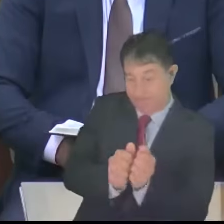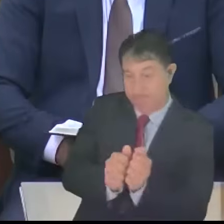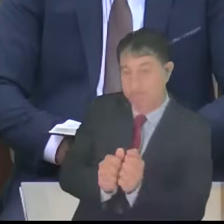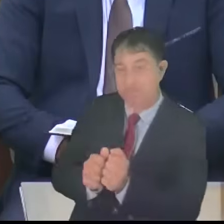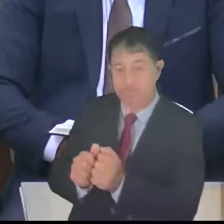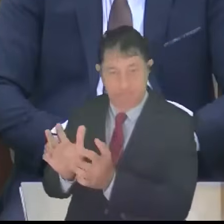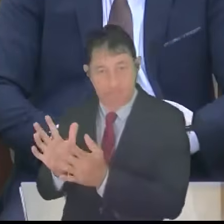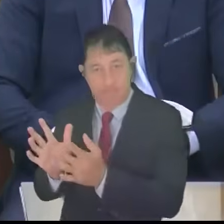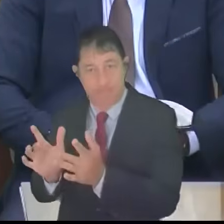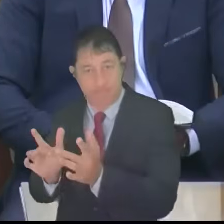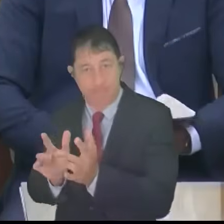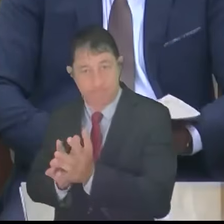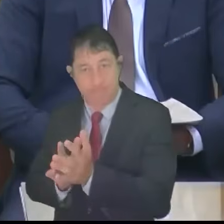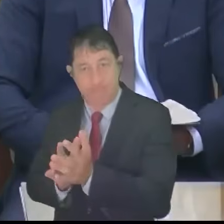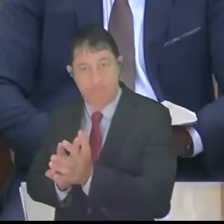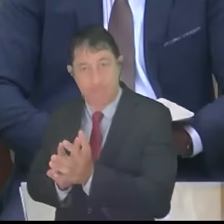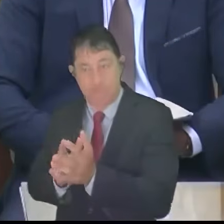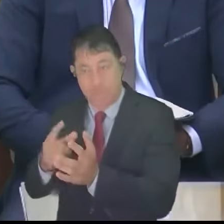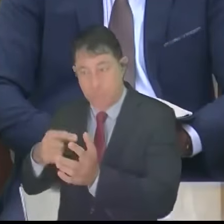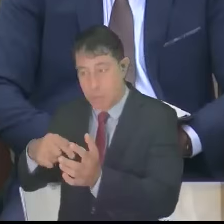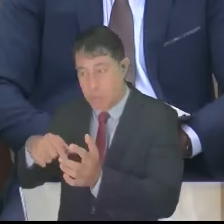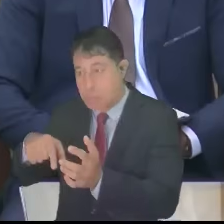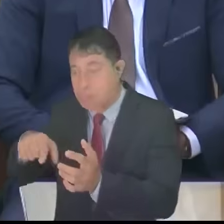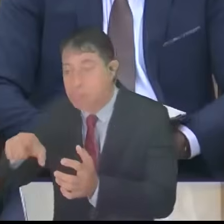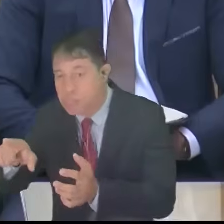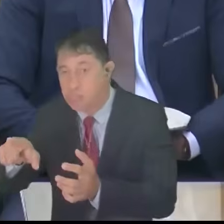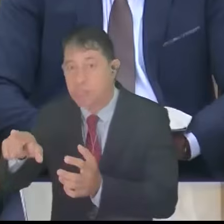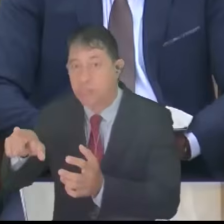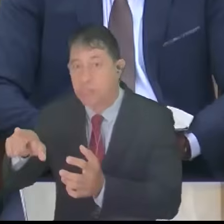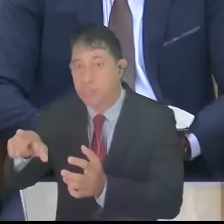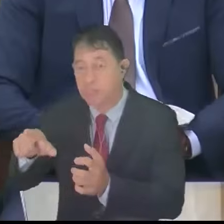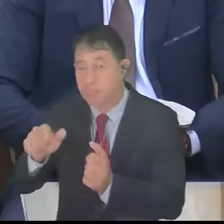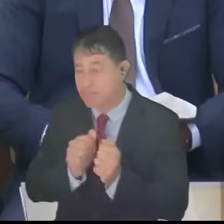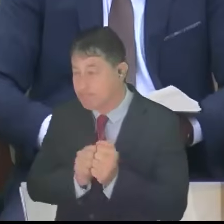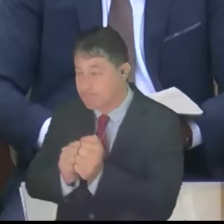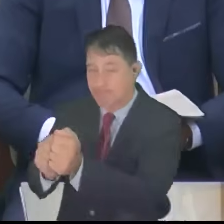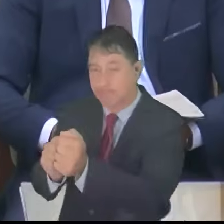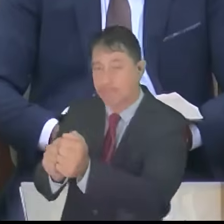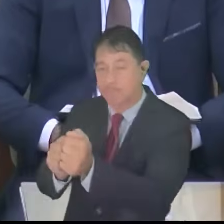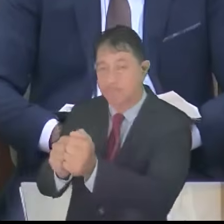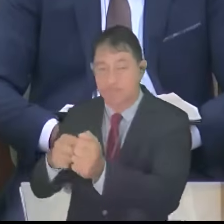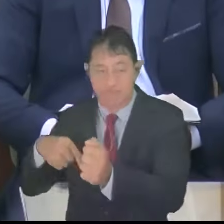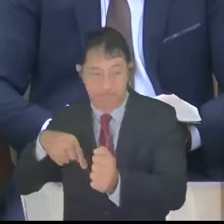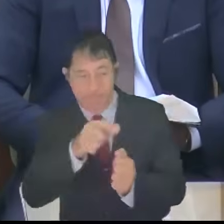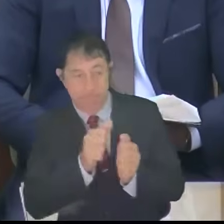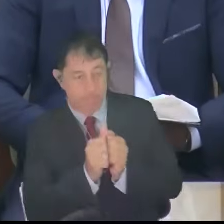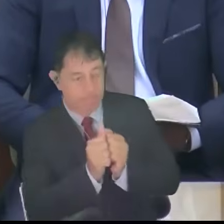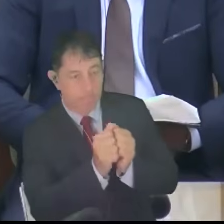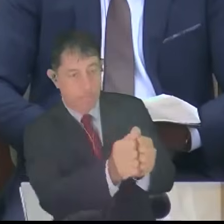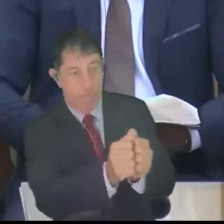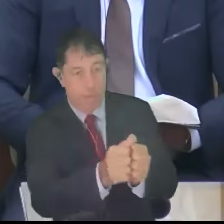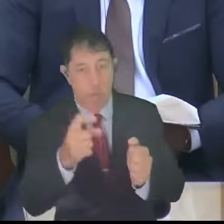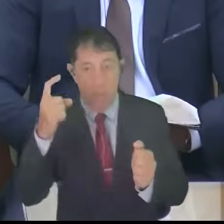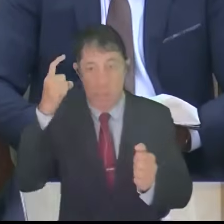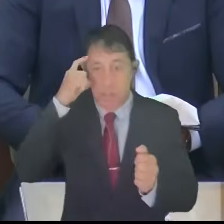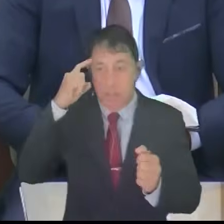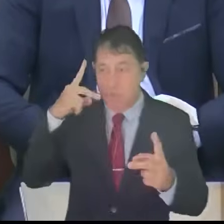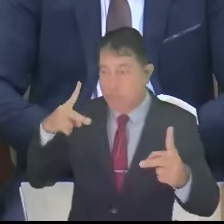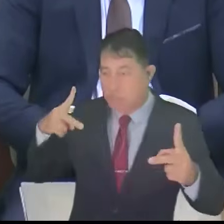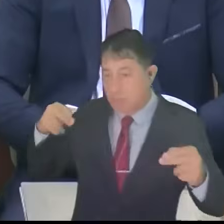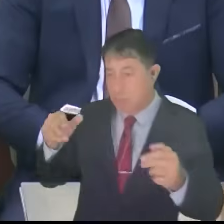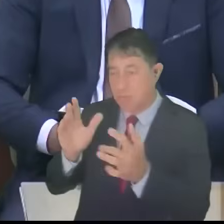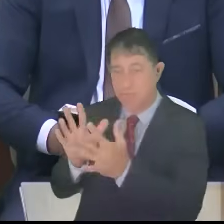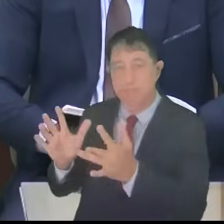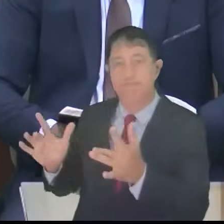onde Cristo vai. Ele só fala o que Cristo fala, ele só pensa o que Cristo pensa, porque ele está